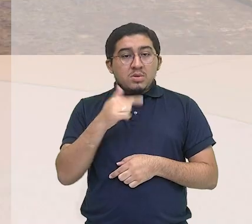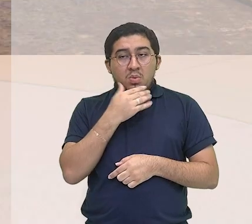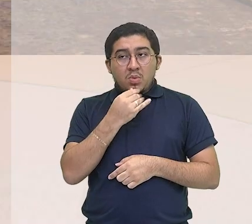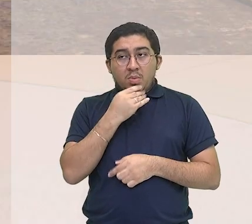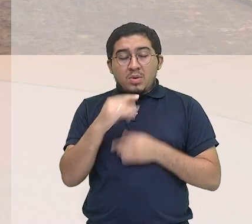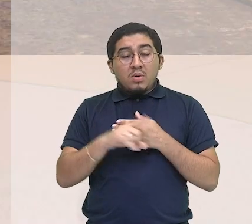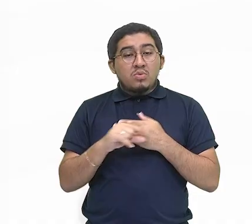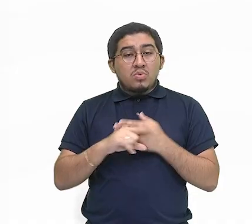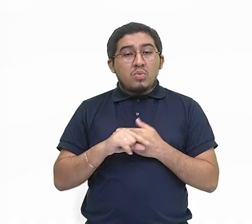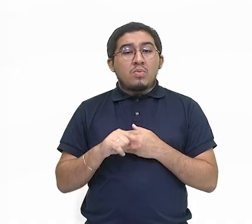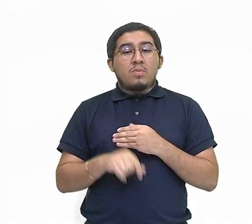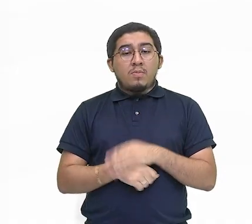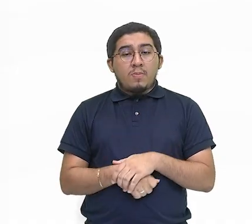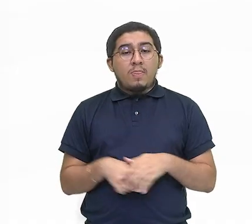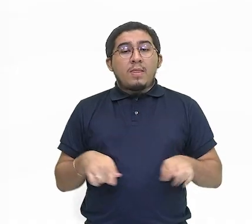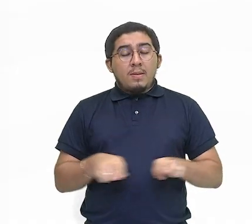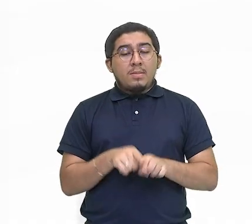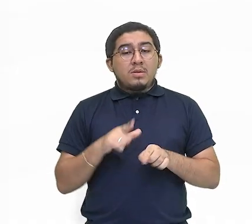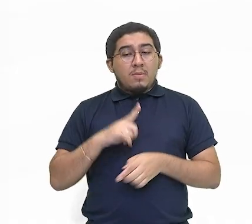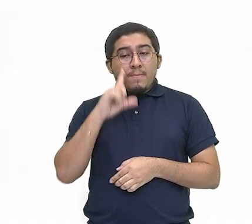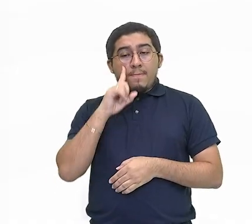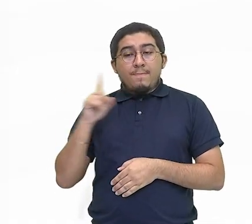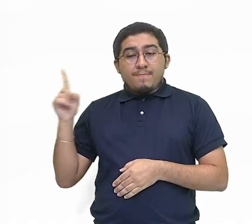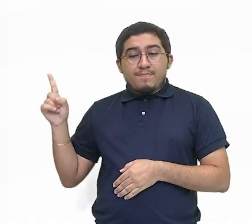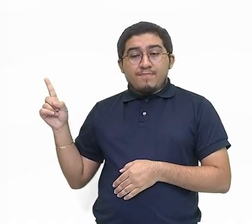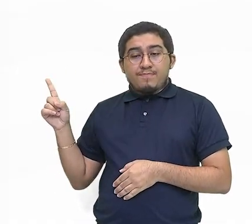nós passamos para os sistemas de governo.